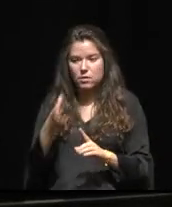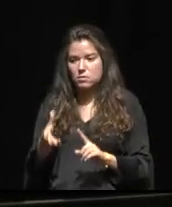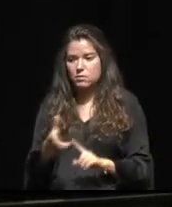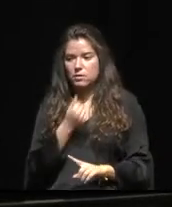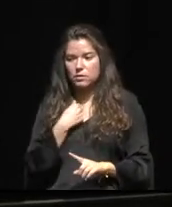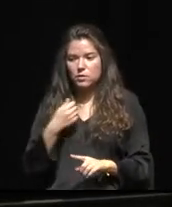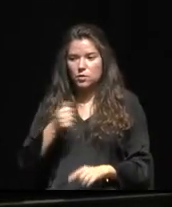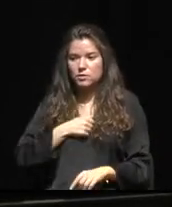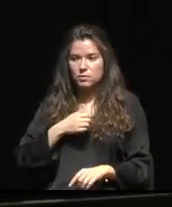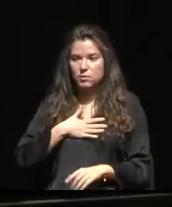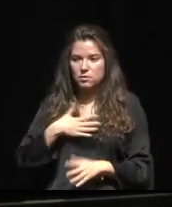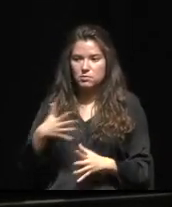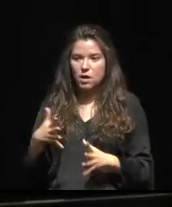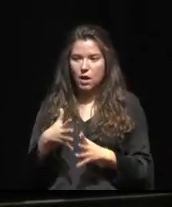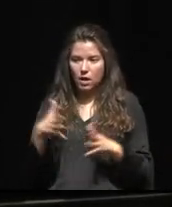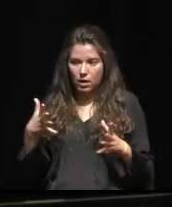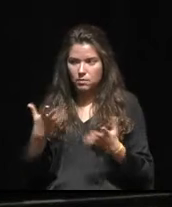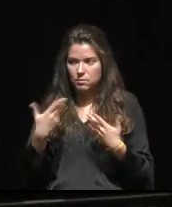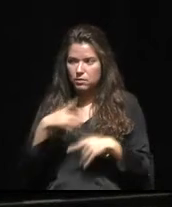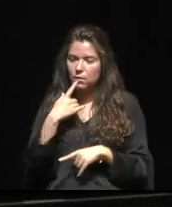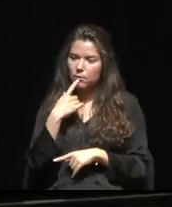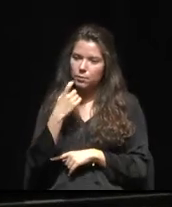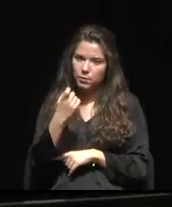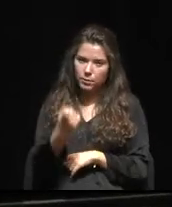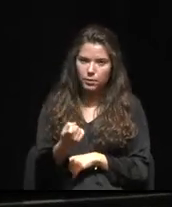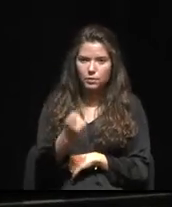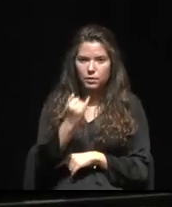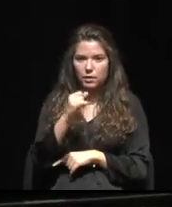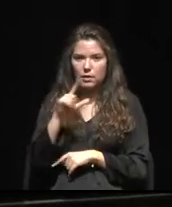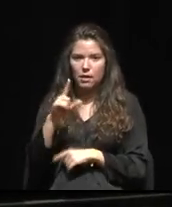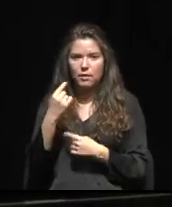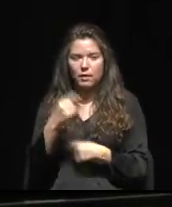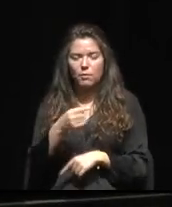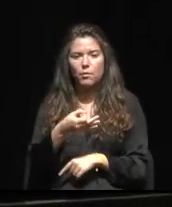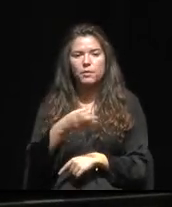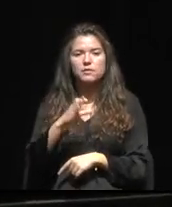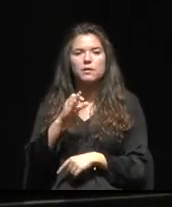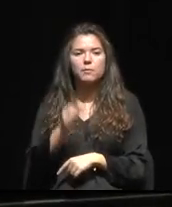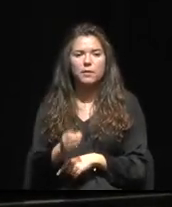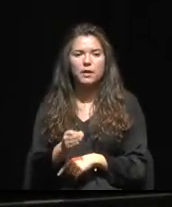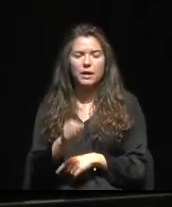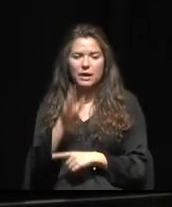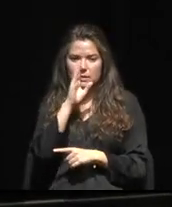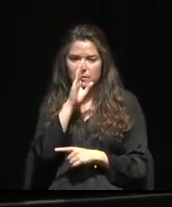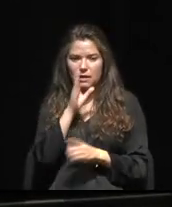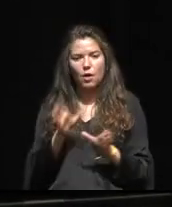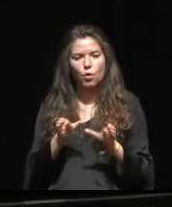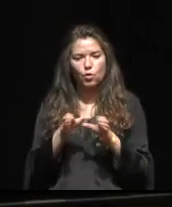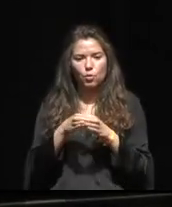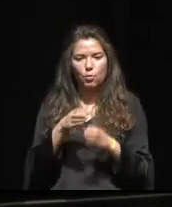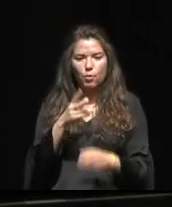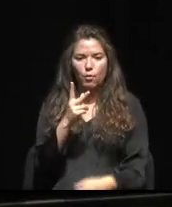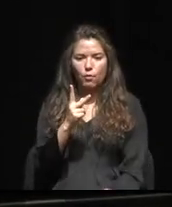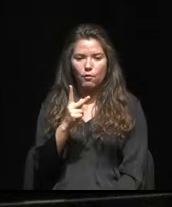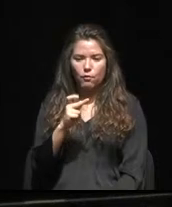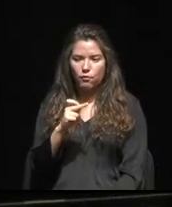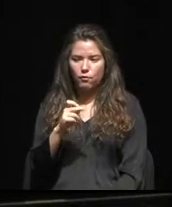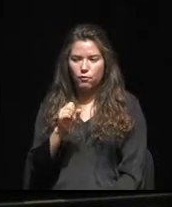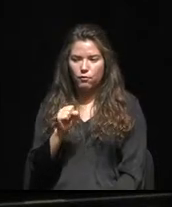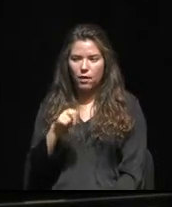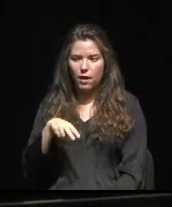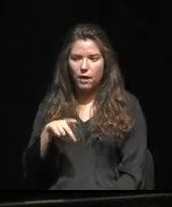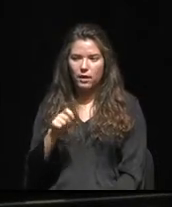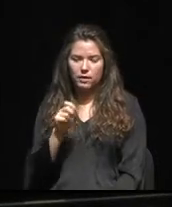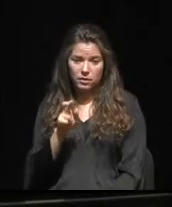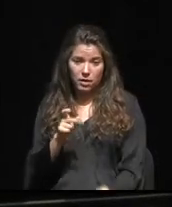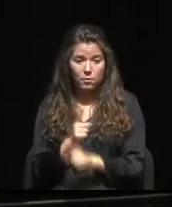as grandes empresas e a pergunta que a iniciativa Liberal tem para o PCP é se refere ao grupo Wagner porque